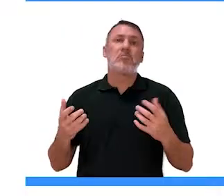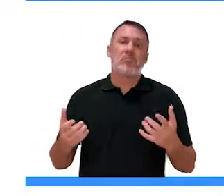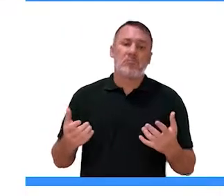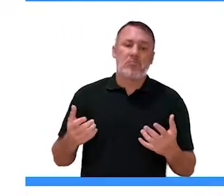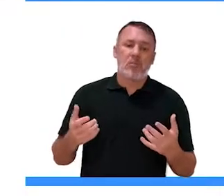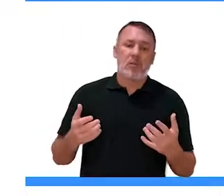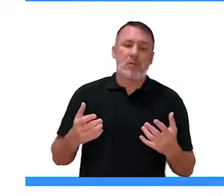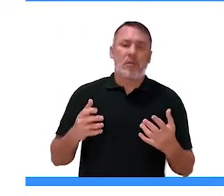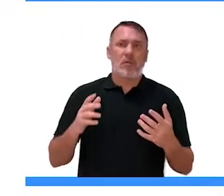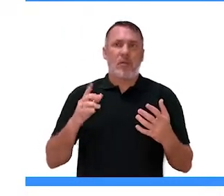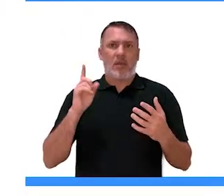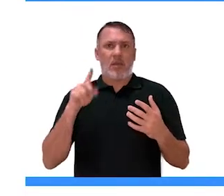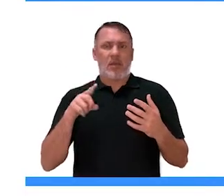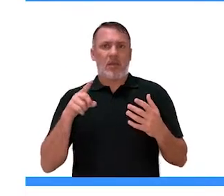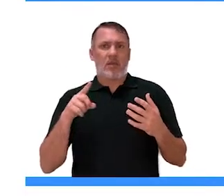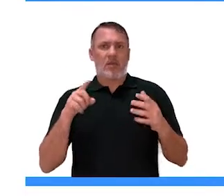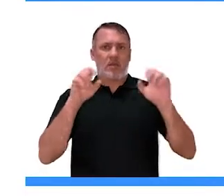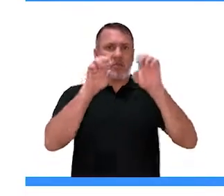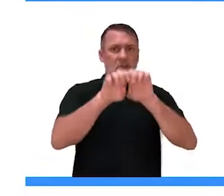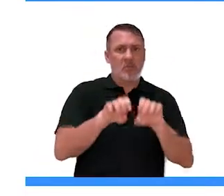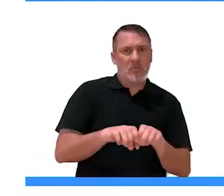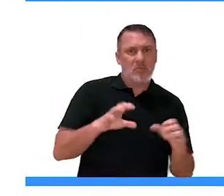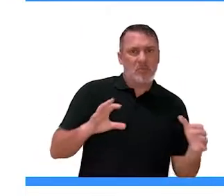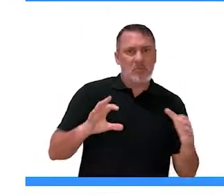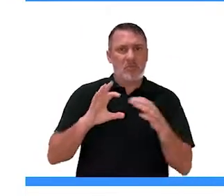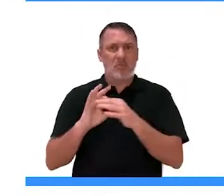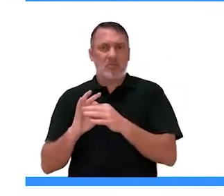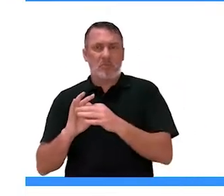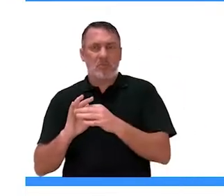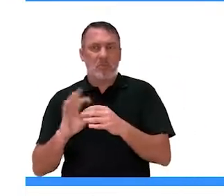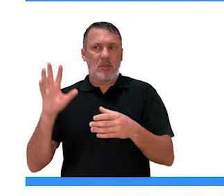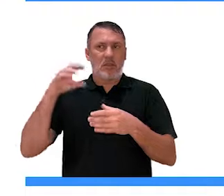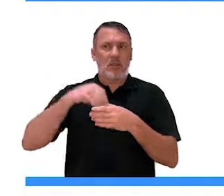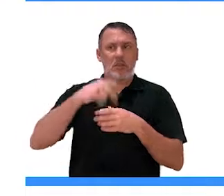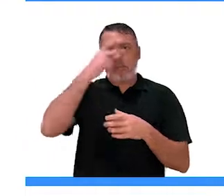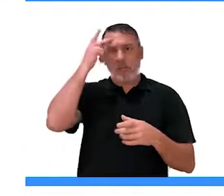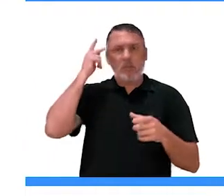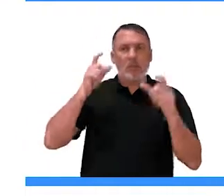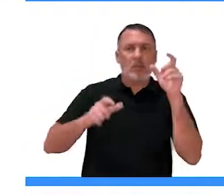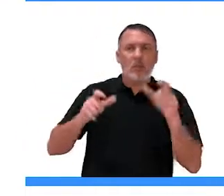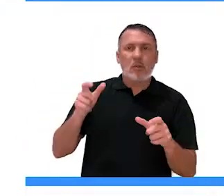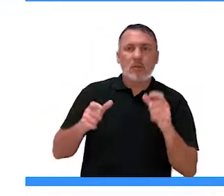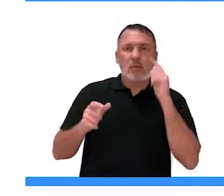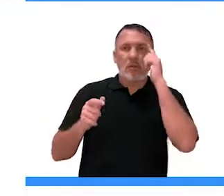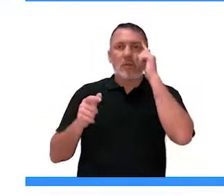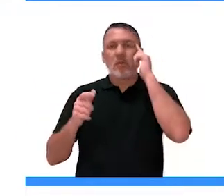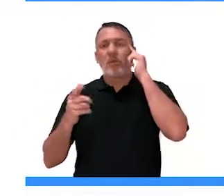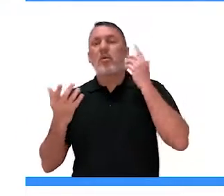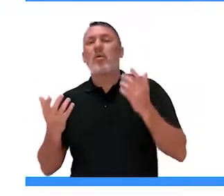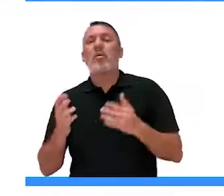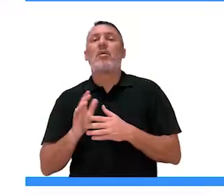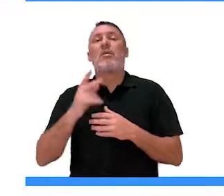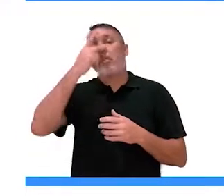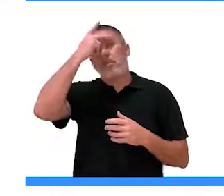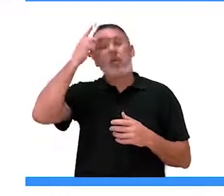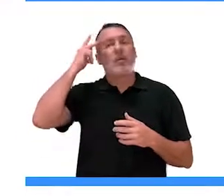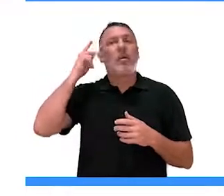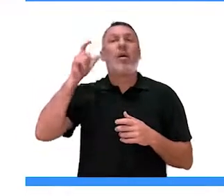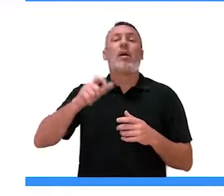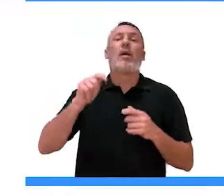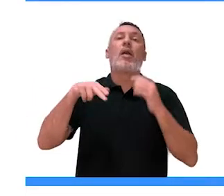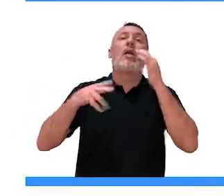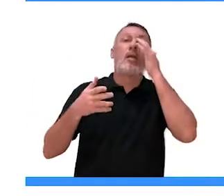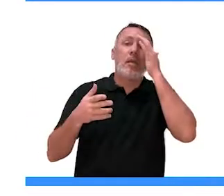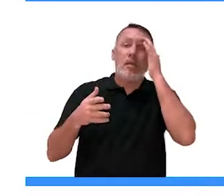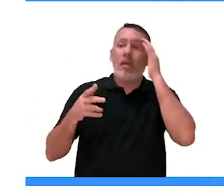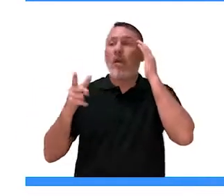Tem. Mas isso tem a ver com estrutura? Imprecisão do referente de pessoa? De pessoa tá falando de quem? É